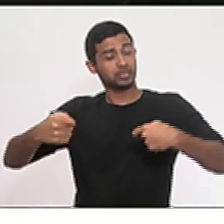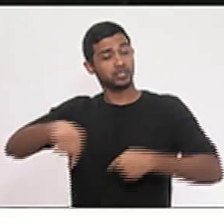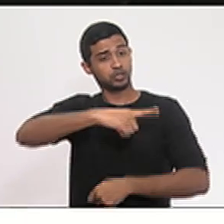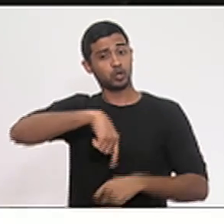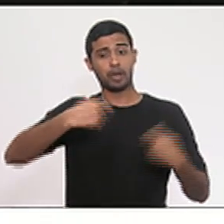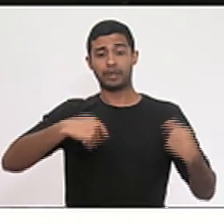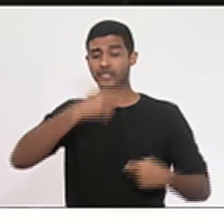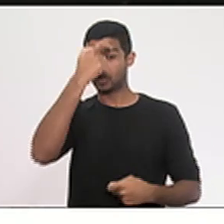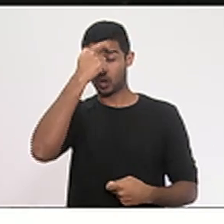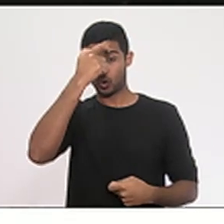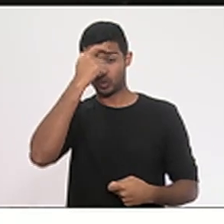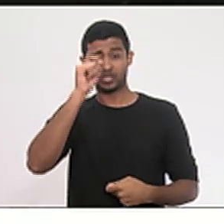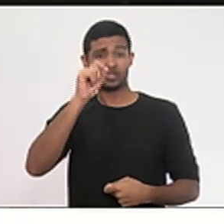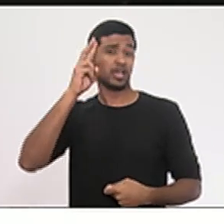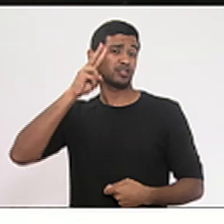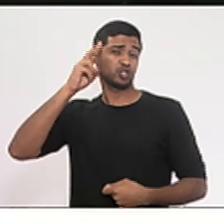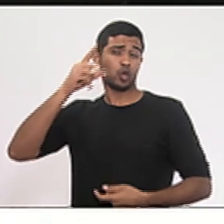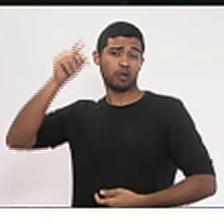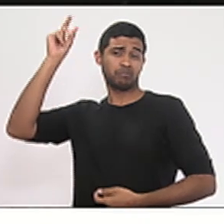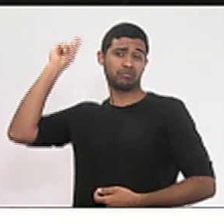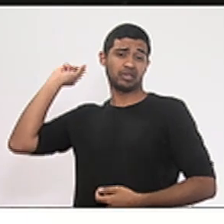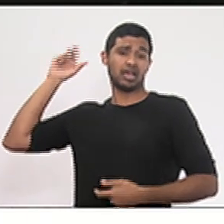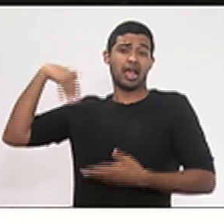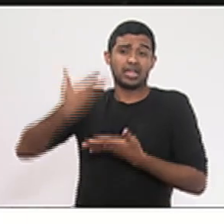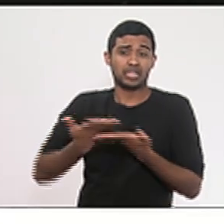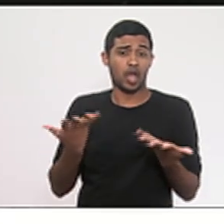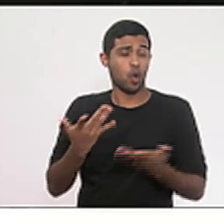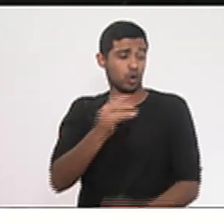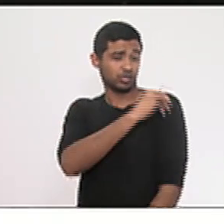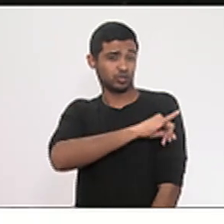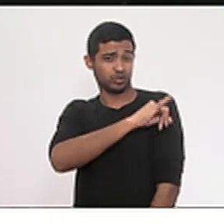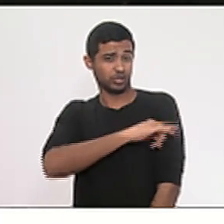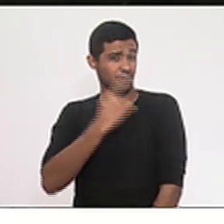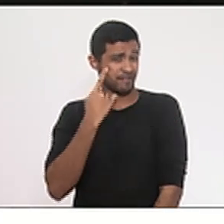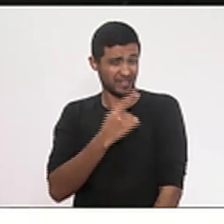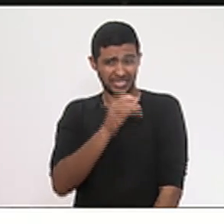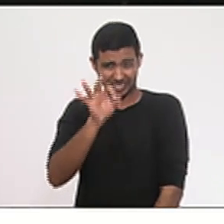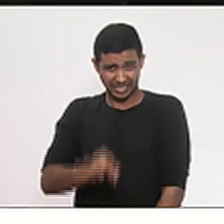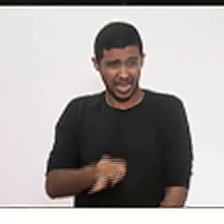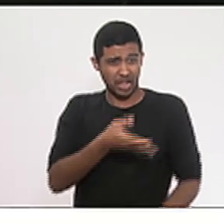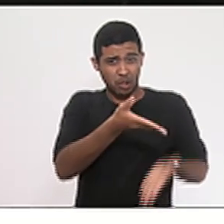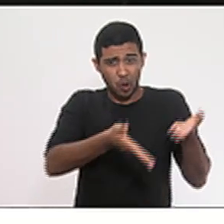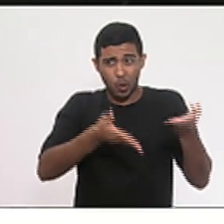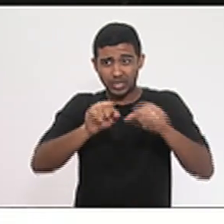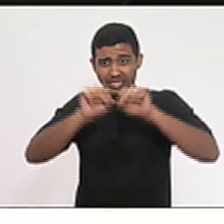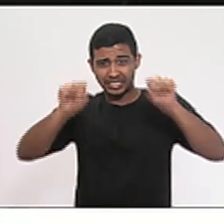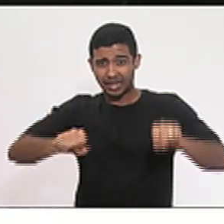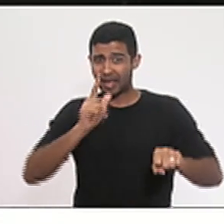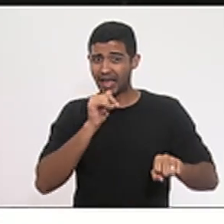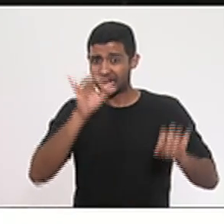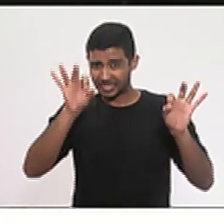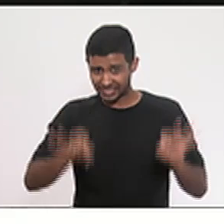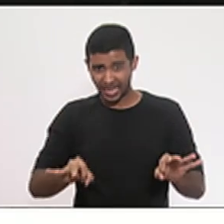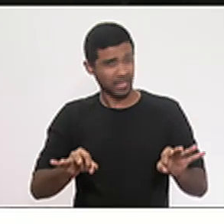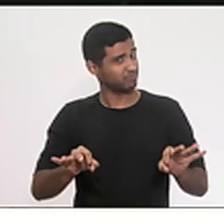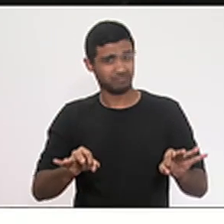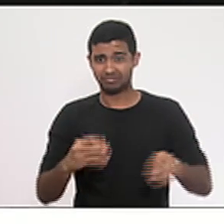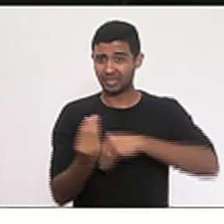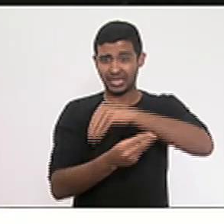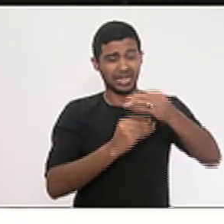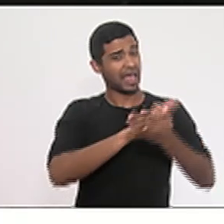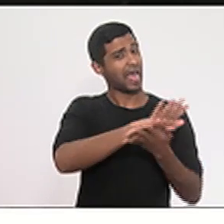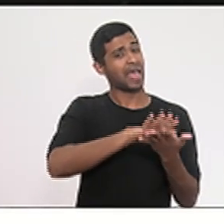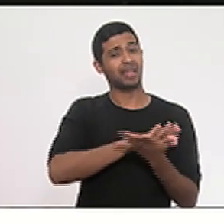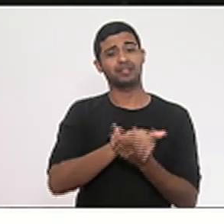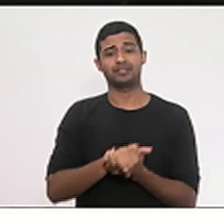que, historicamente, o estado do Rio de Janeiro não tem cuidado dos seus recursos hídricos da forma como deveria, e